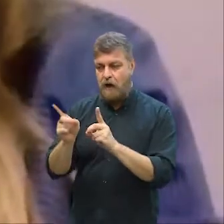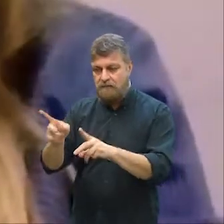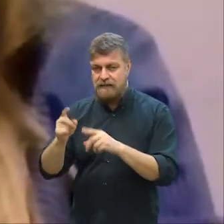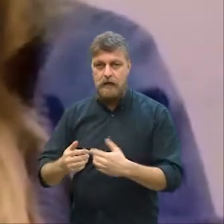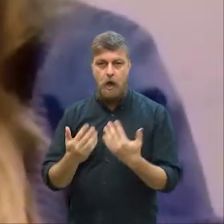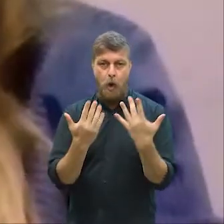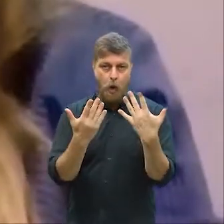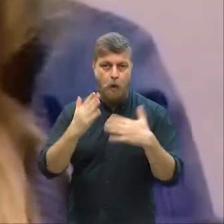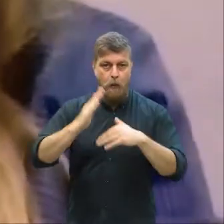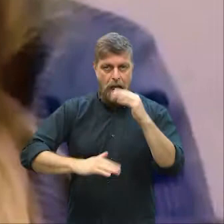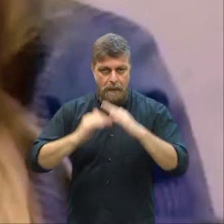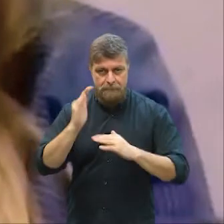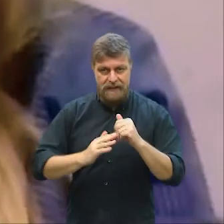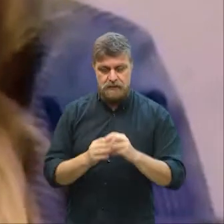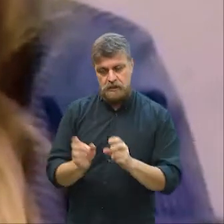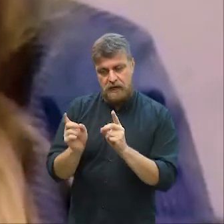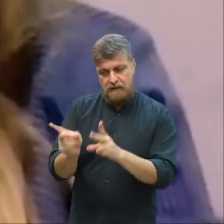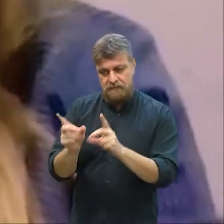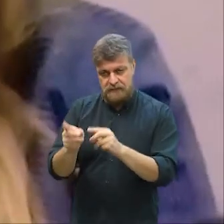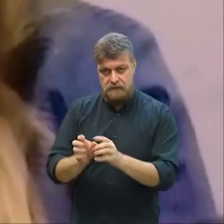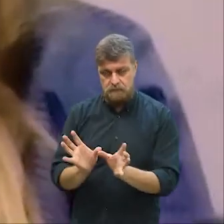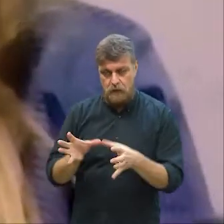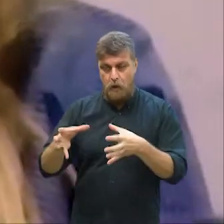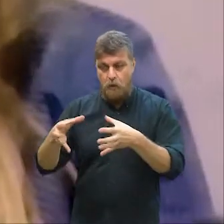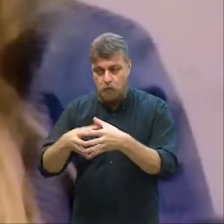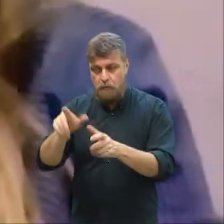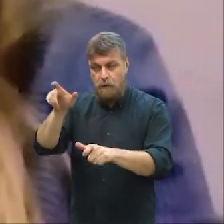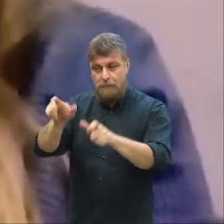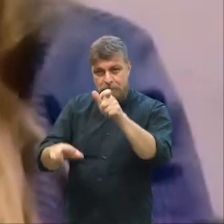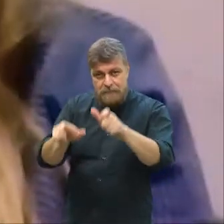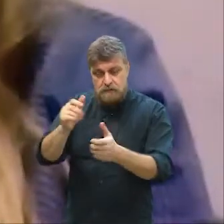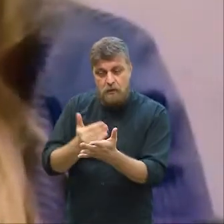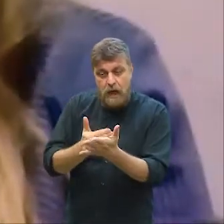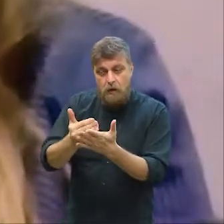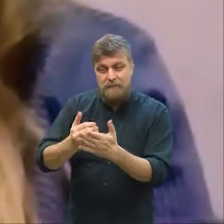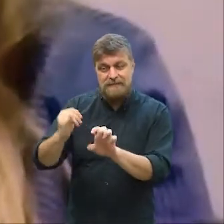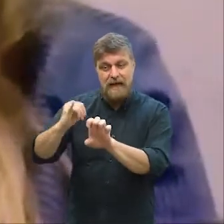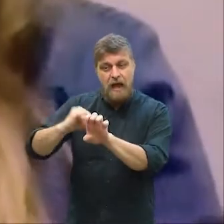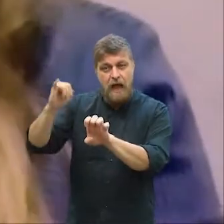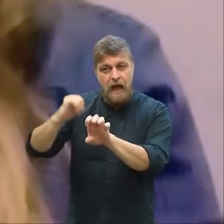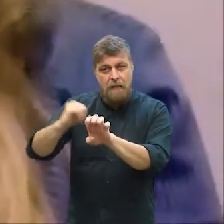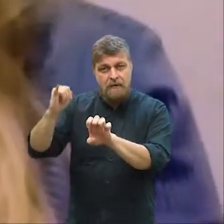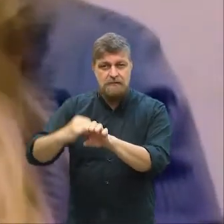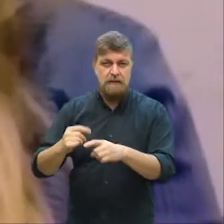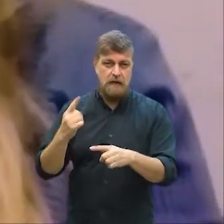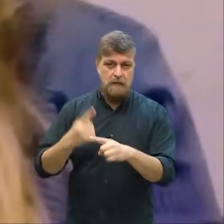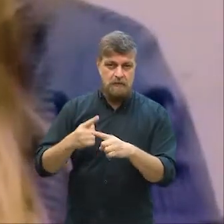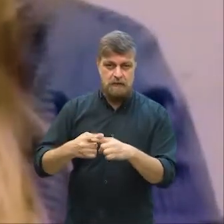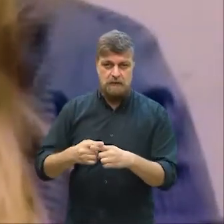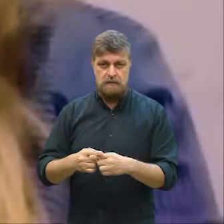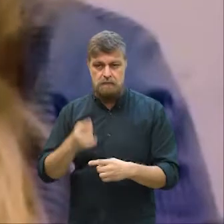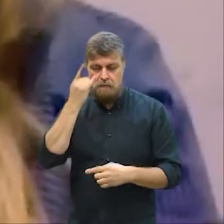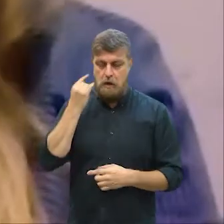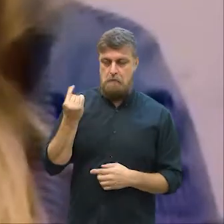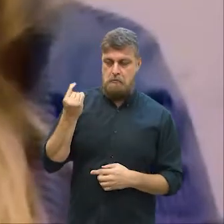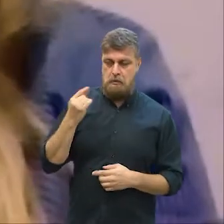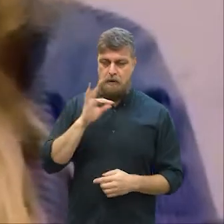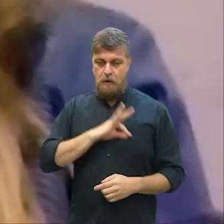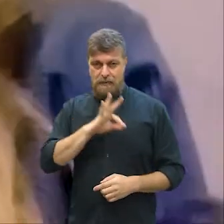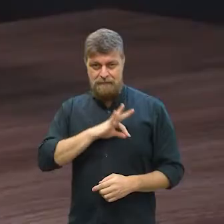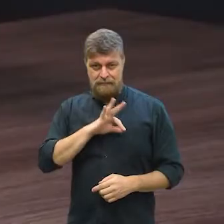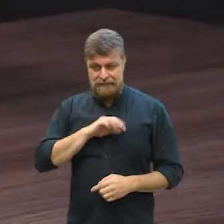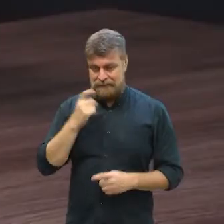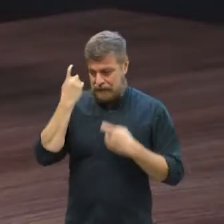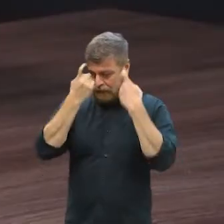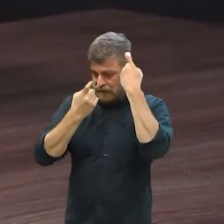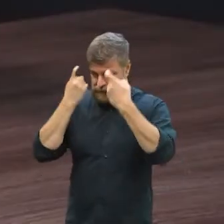produtos ou vendendo seus serviços no mercado. Então, são pessoas que começaram a empreender, não necessariamente por gerar renda, não necessariamente